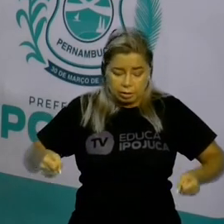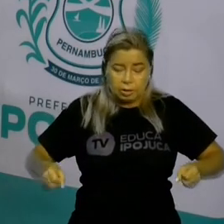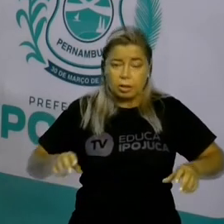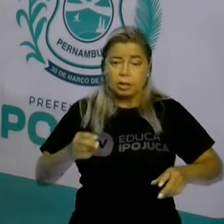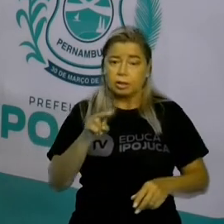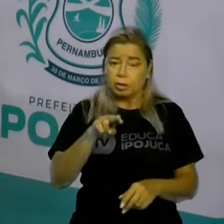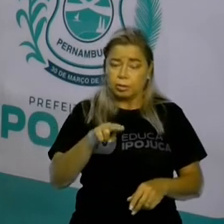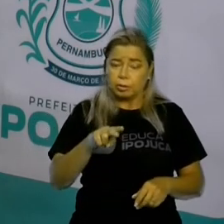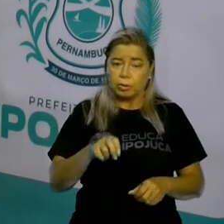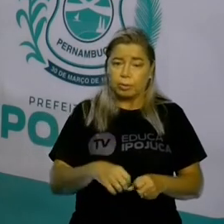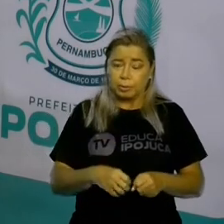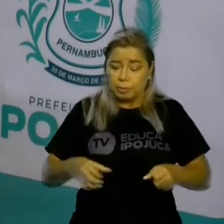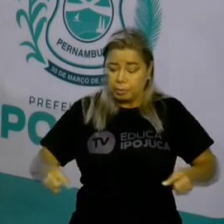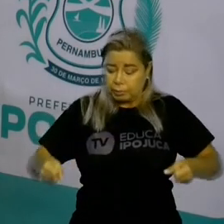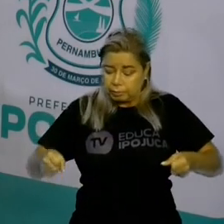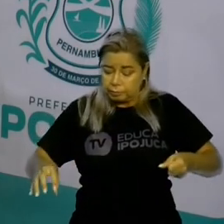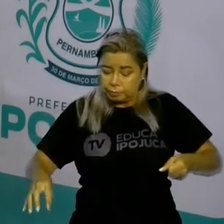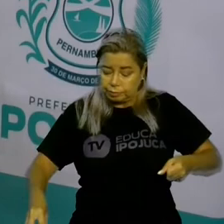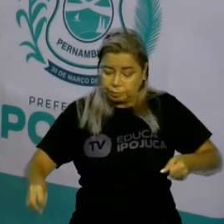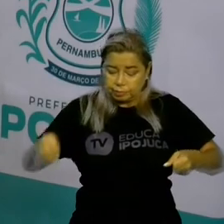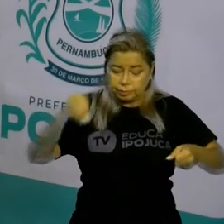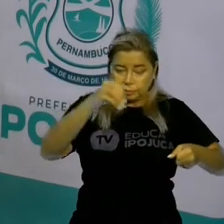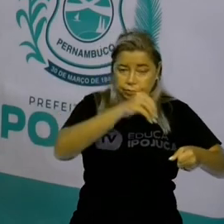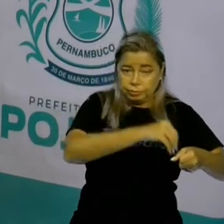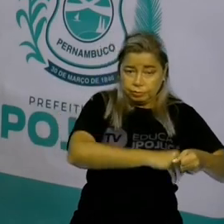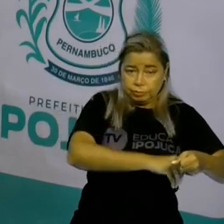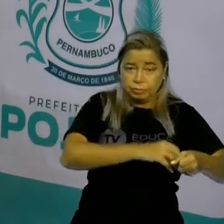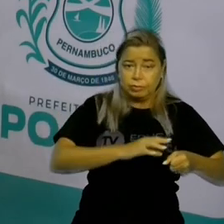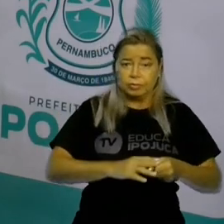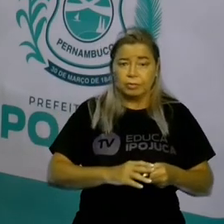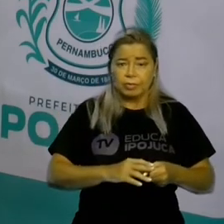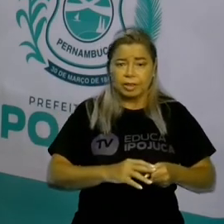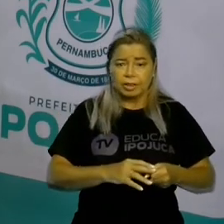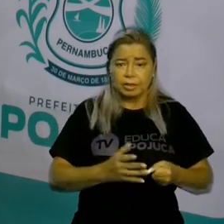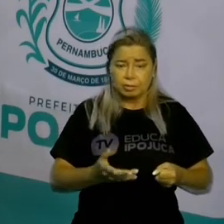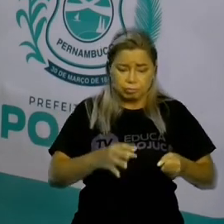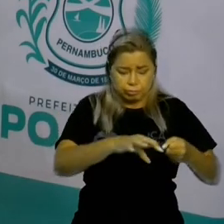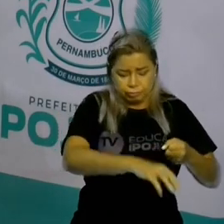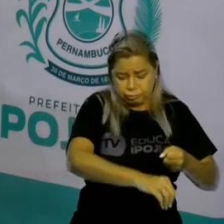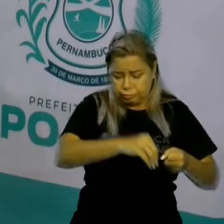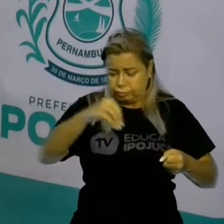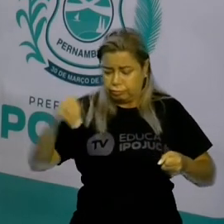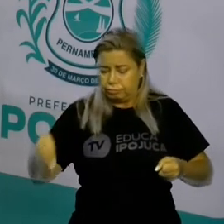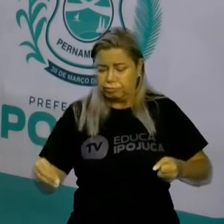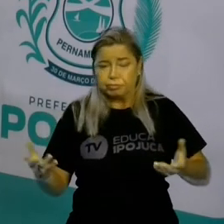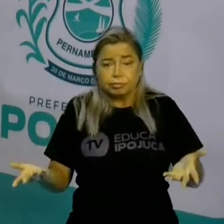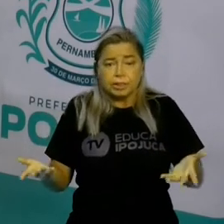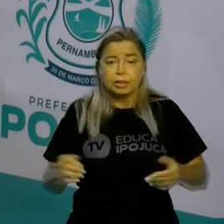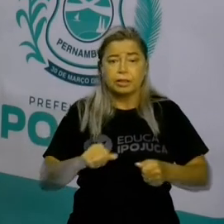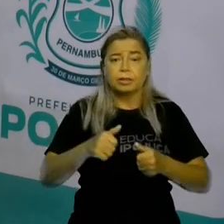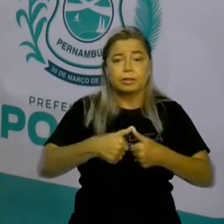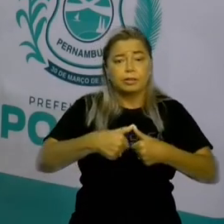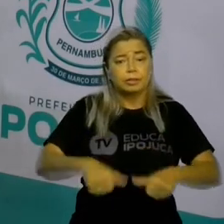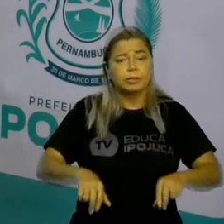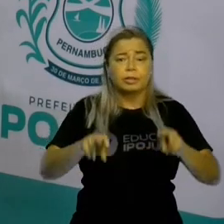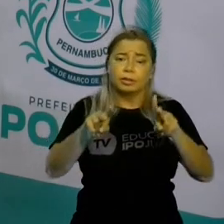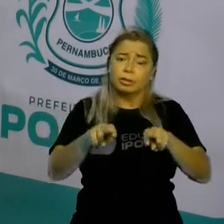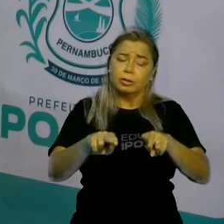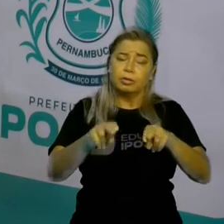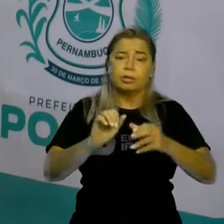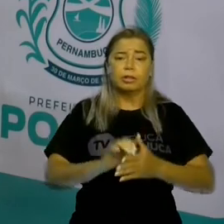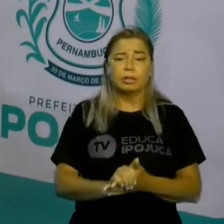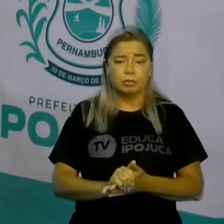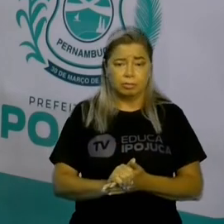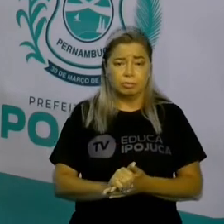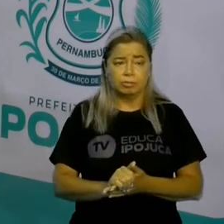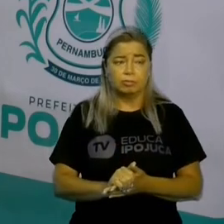objetos de uma e tiro a mesma quantidade da outra cesta, elas duas vão continuar com a mesma quantidade cada uma, só